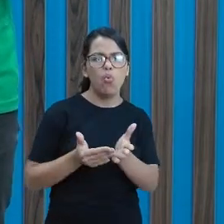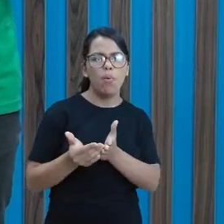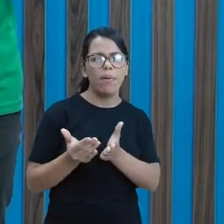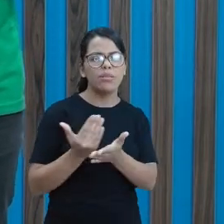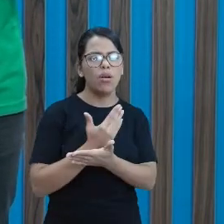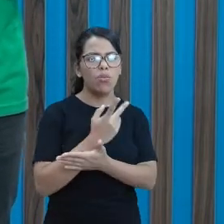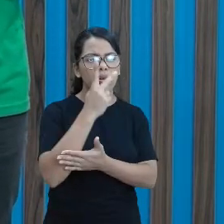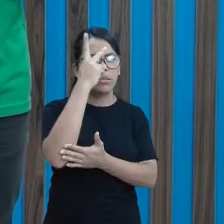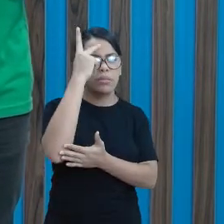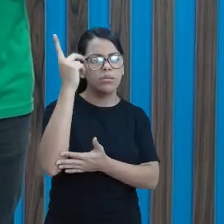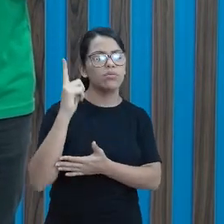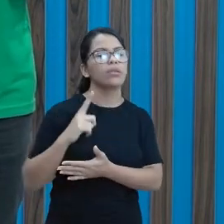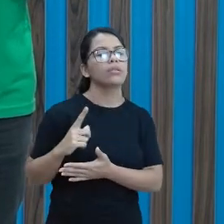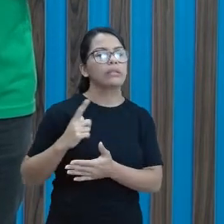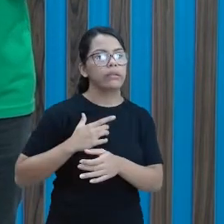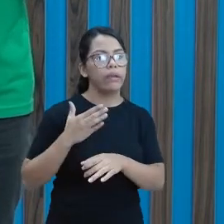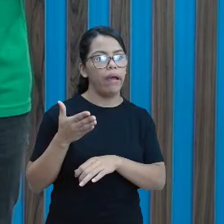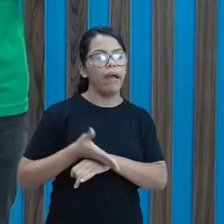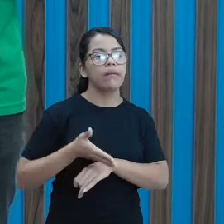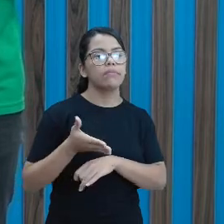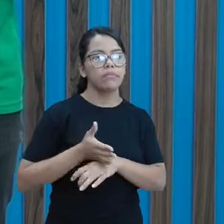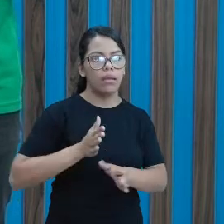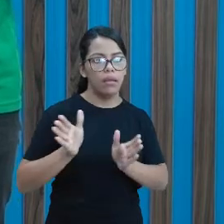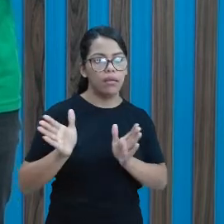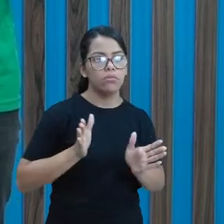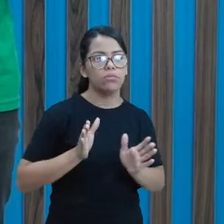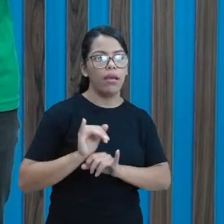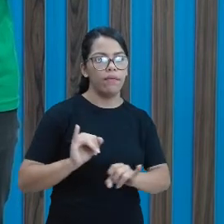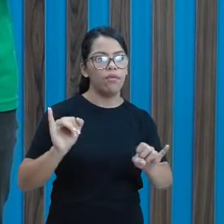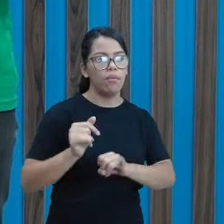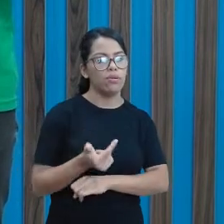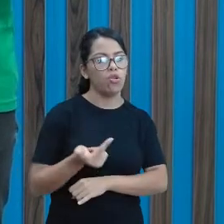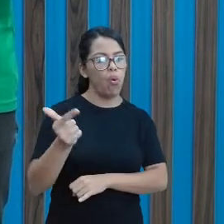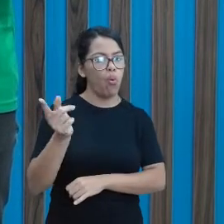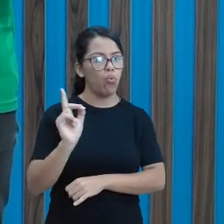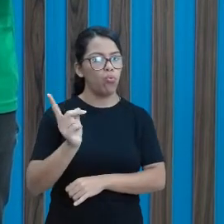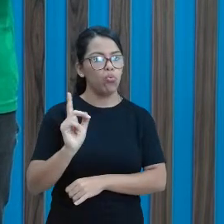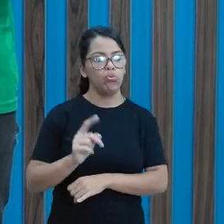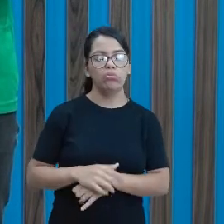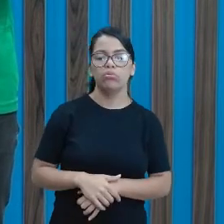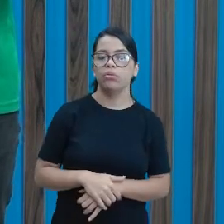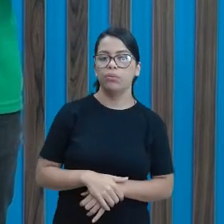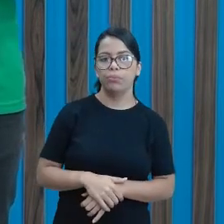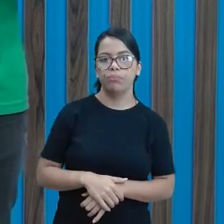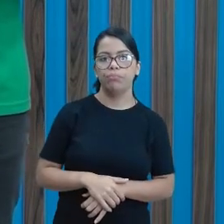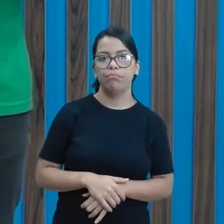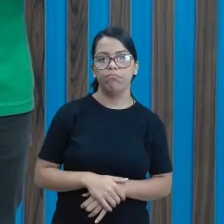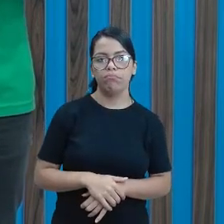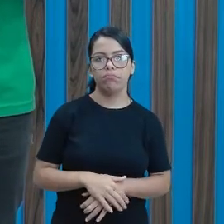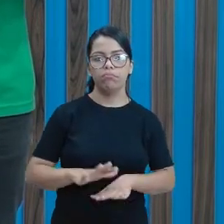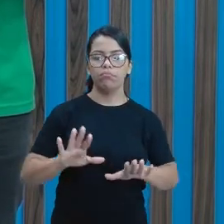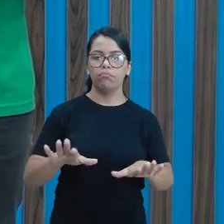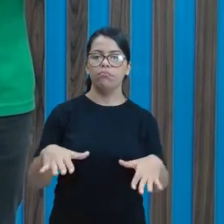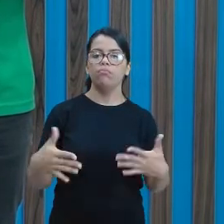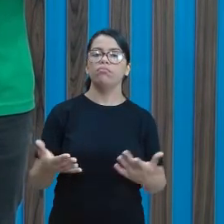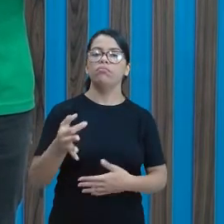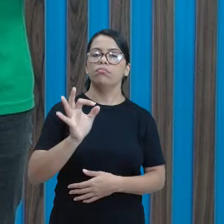tinham acesso à informação, outros não. Então, a aldeia global,